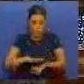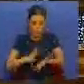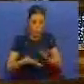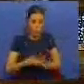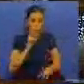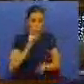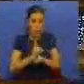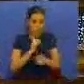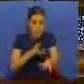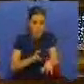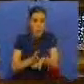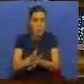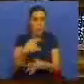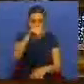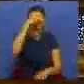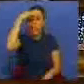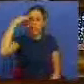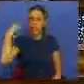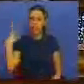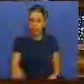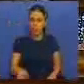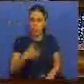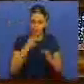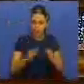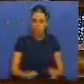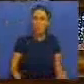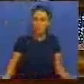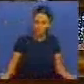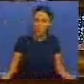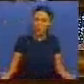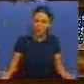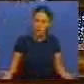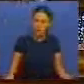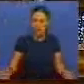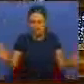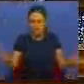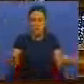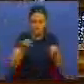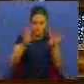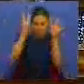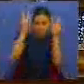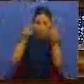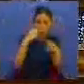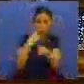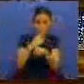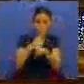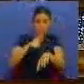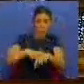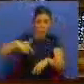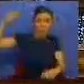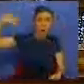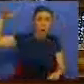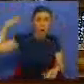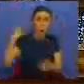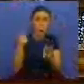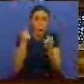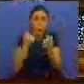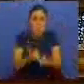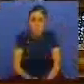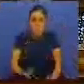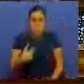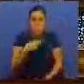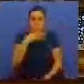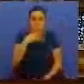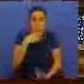permanência tem essa dificuldade, com certeza. E, portanto, sobre essa matéria, sobre essas alturas, pouco lhe posso